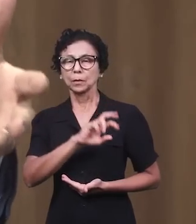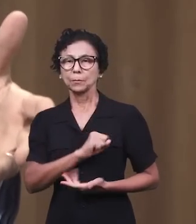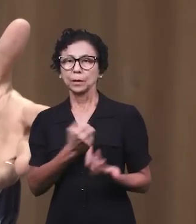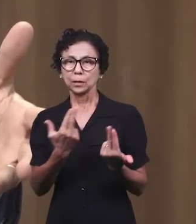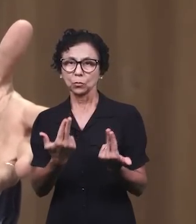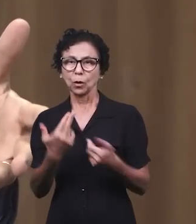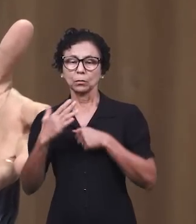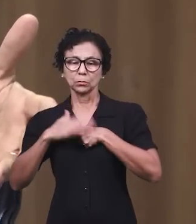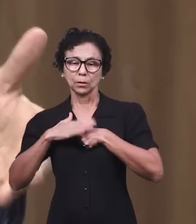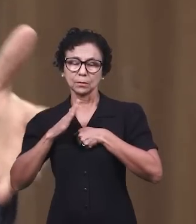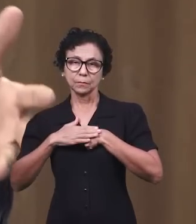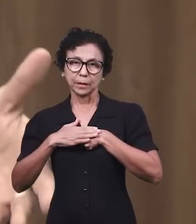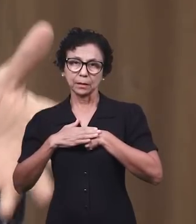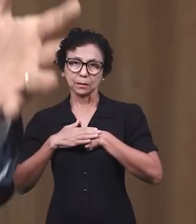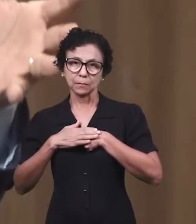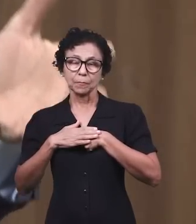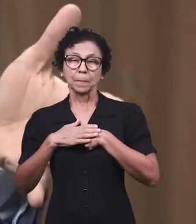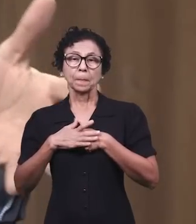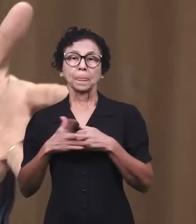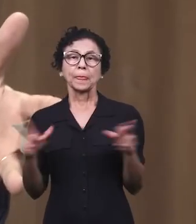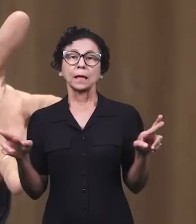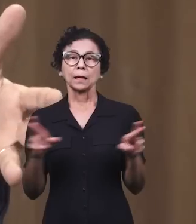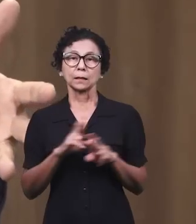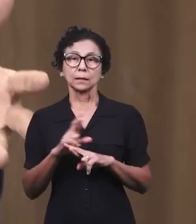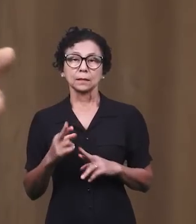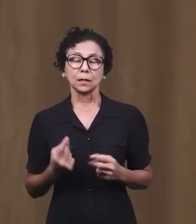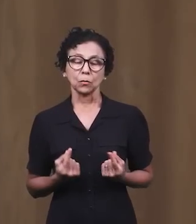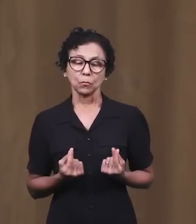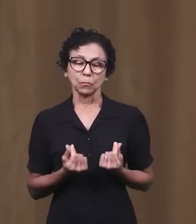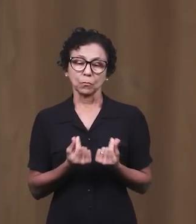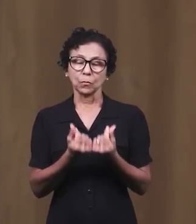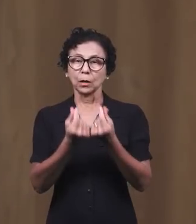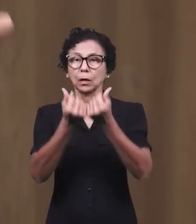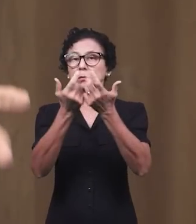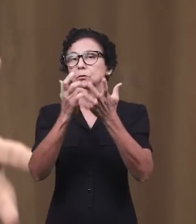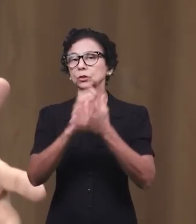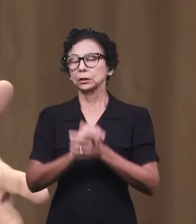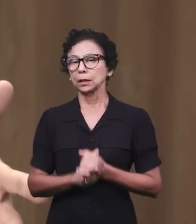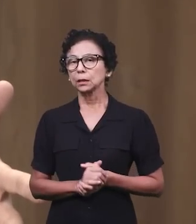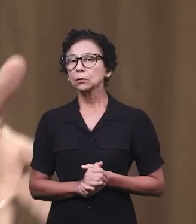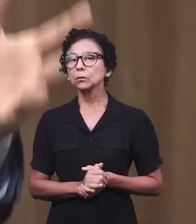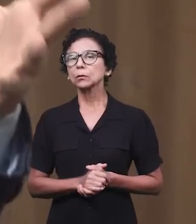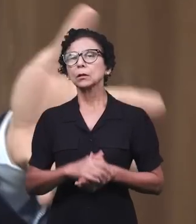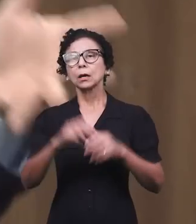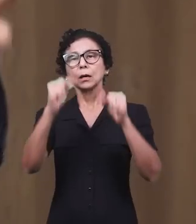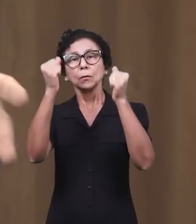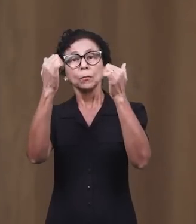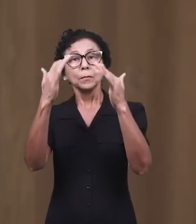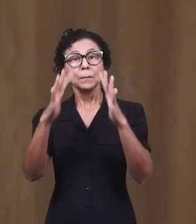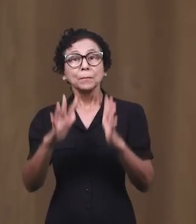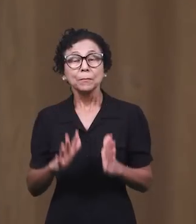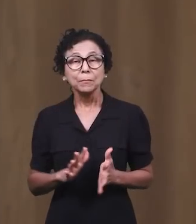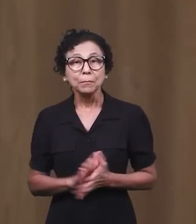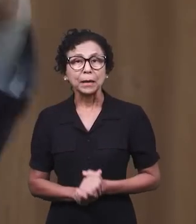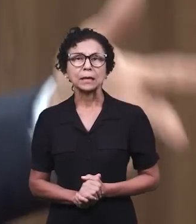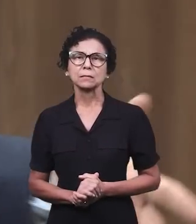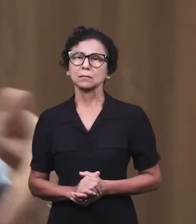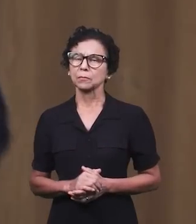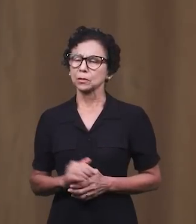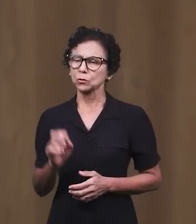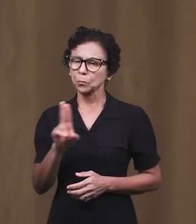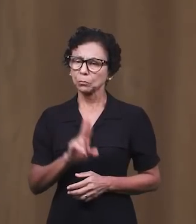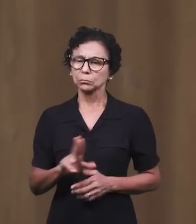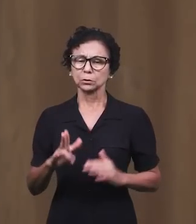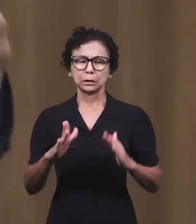aspecto financeiro deve ser uma bênção, ser recebido como uma bênção de Deus na nossa vida, para o proveito do Evangelho, da